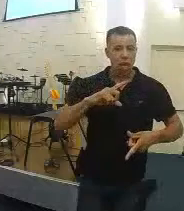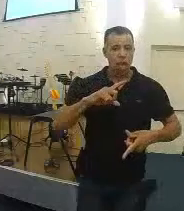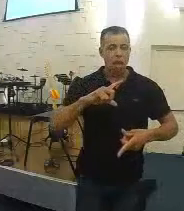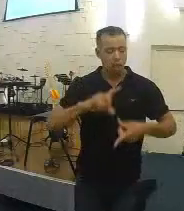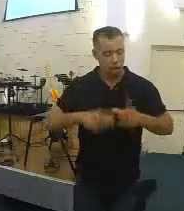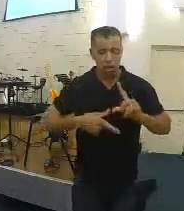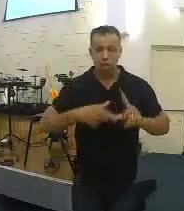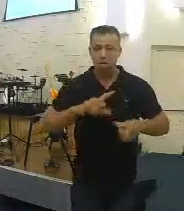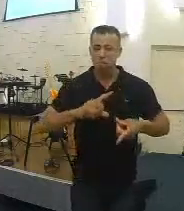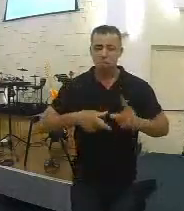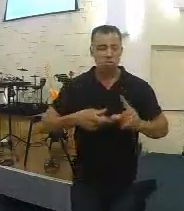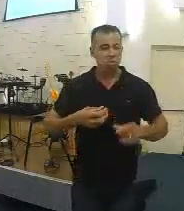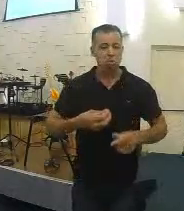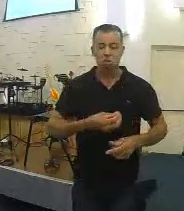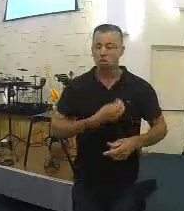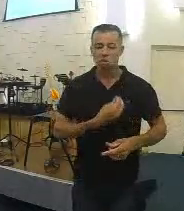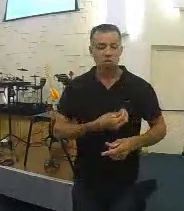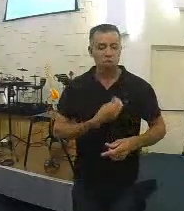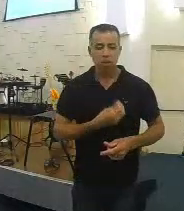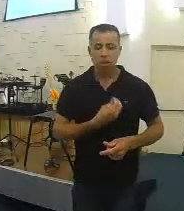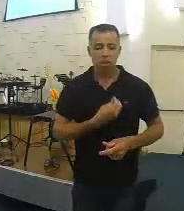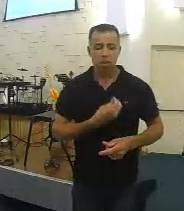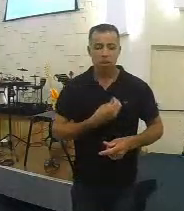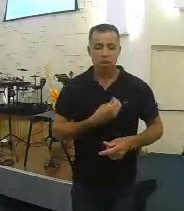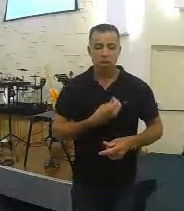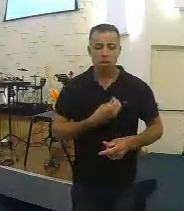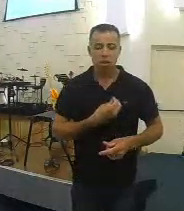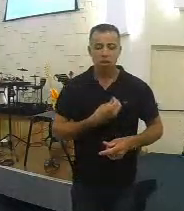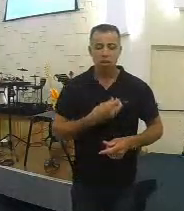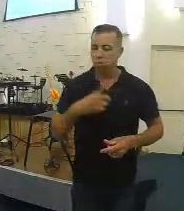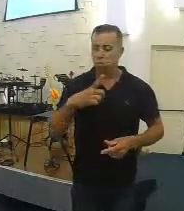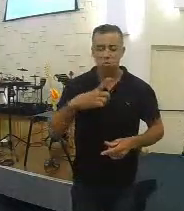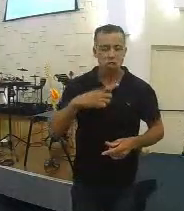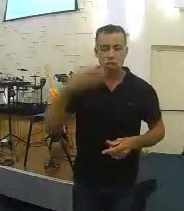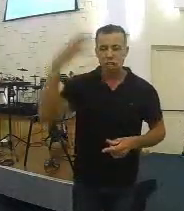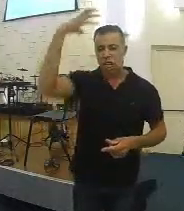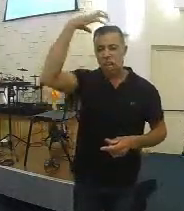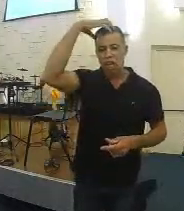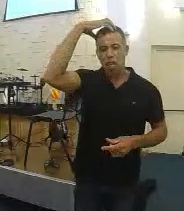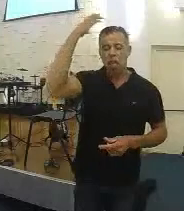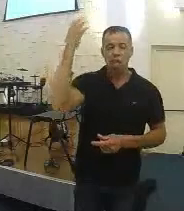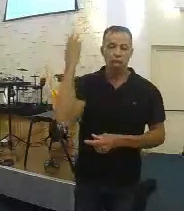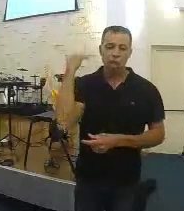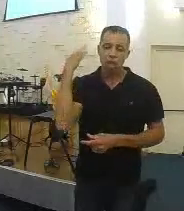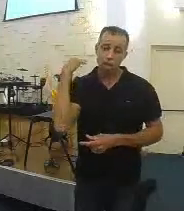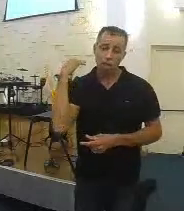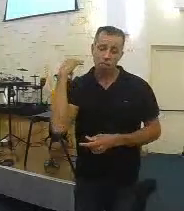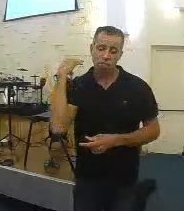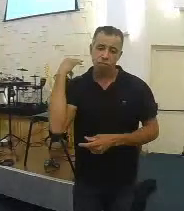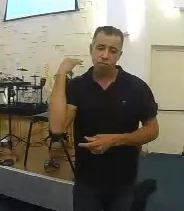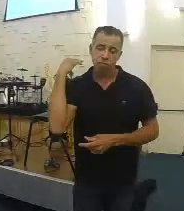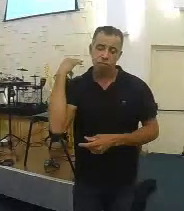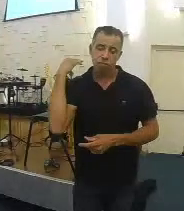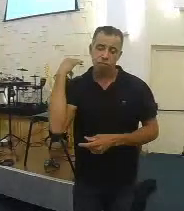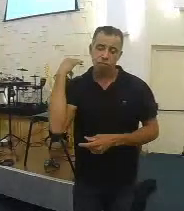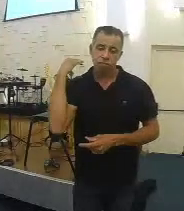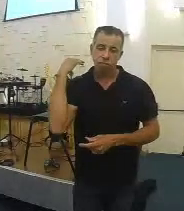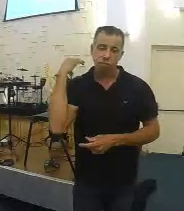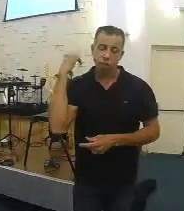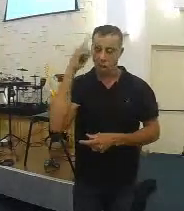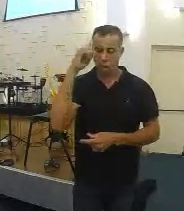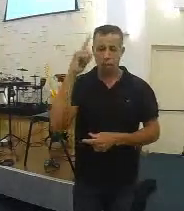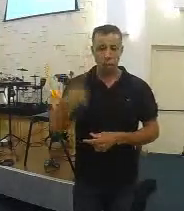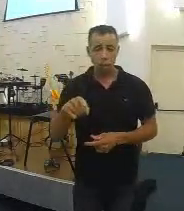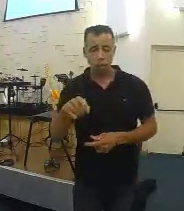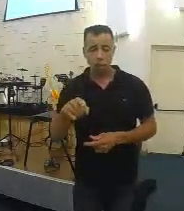ainda um modelo de governo chamado monarquia, um rei que imperava sobre a nação. A